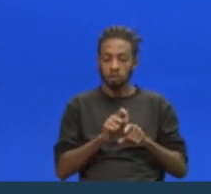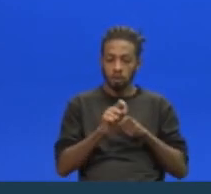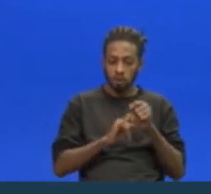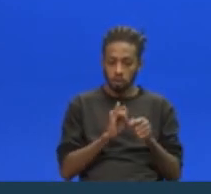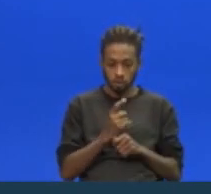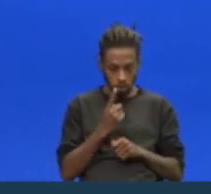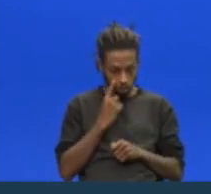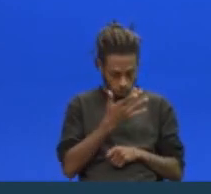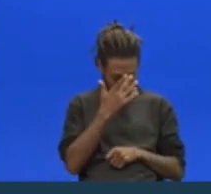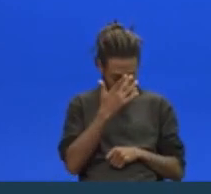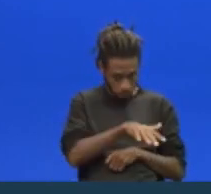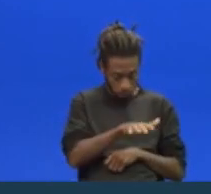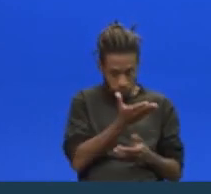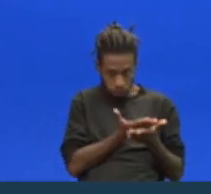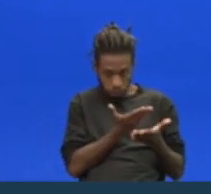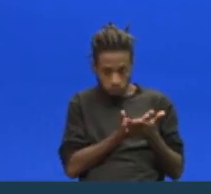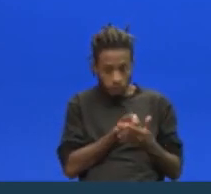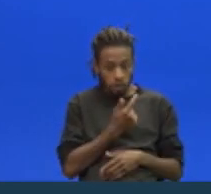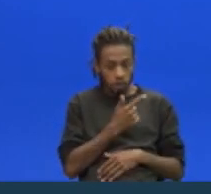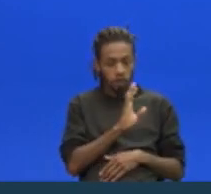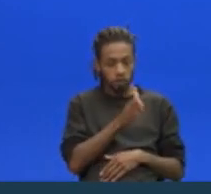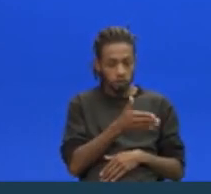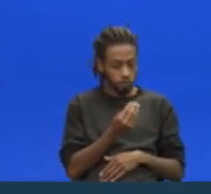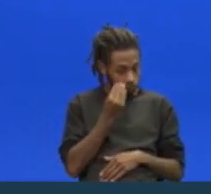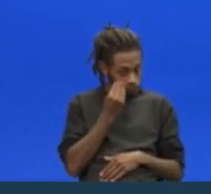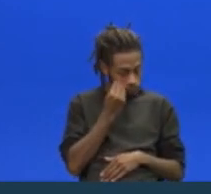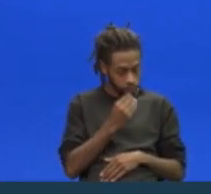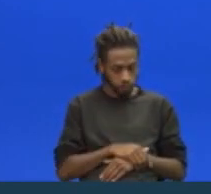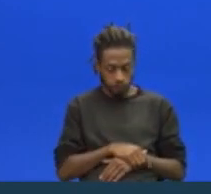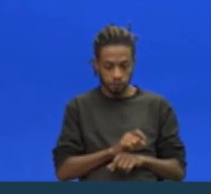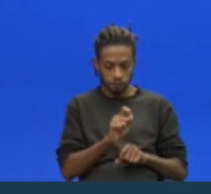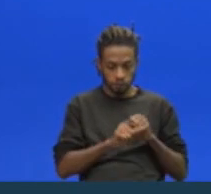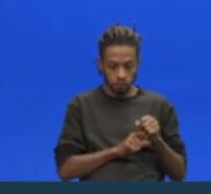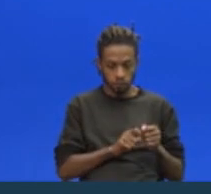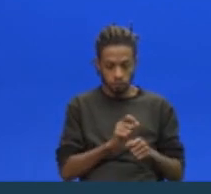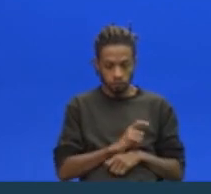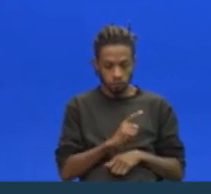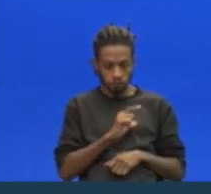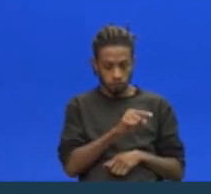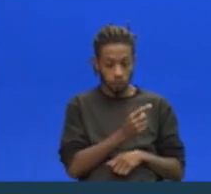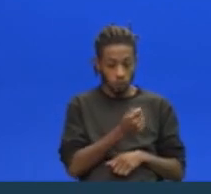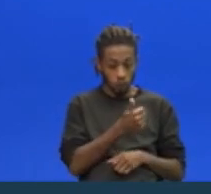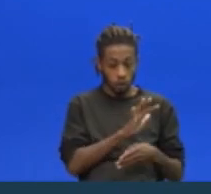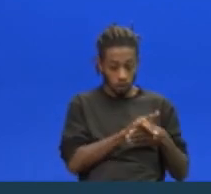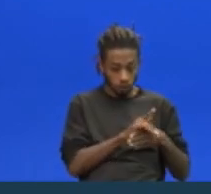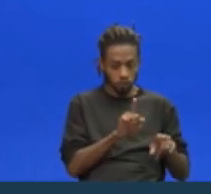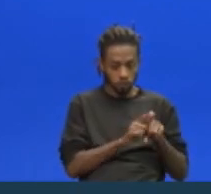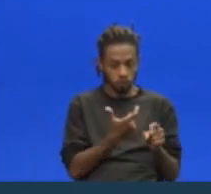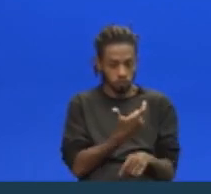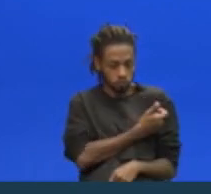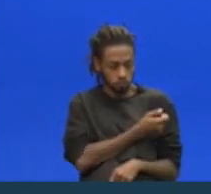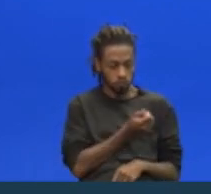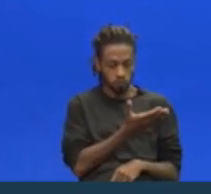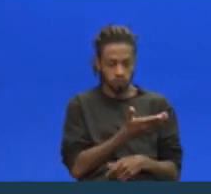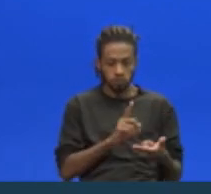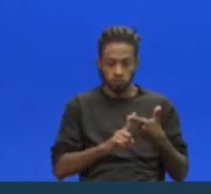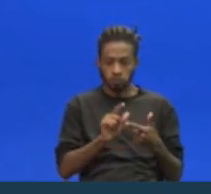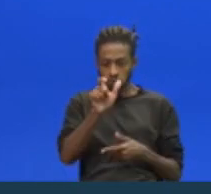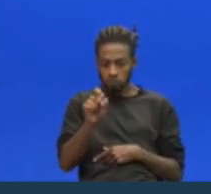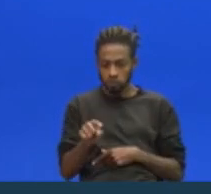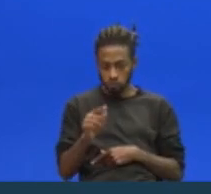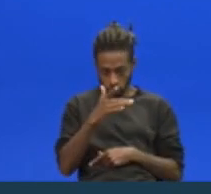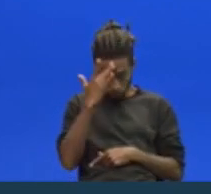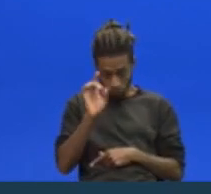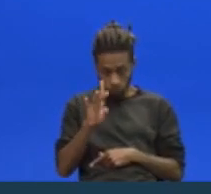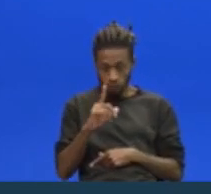dos indivíduos que estão sob risco de adoecer recebe uma vacina e a outra parte recebe o placebo. E nós vamos acompanhar